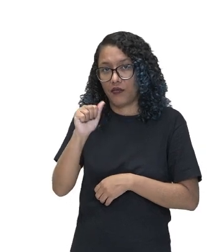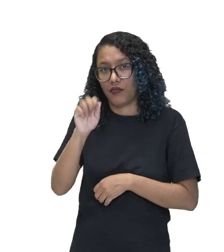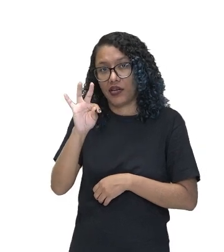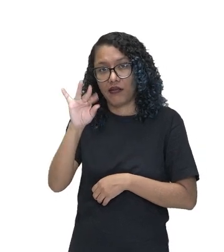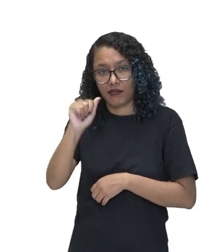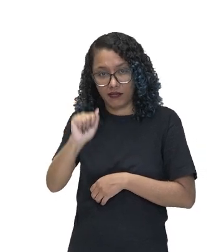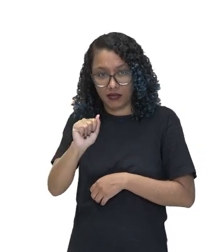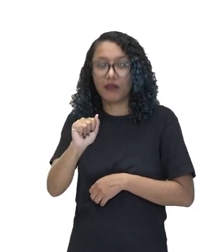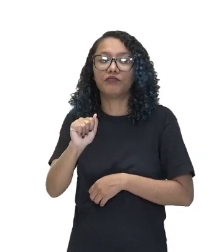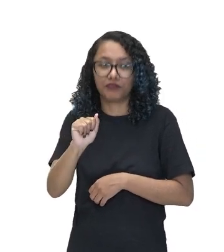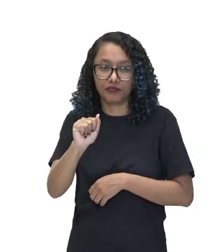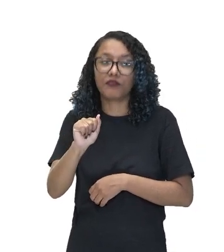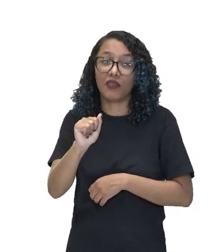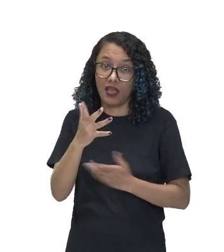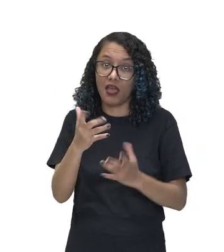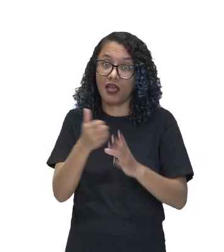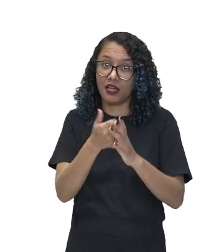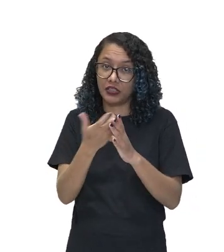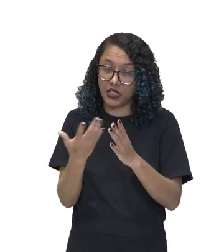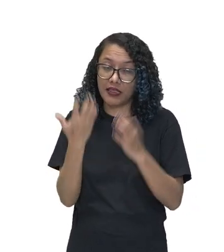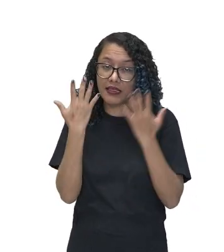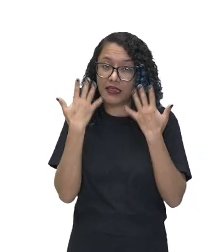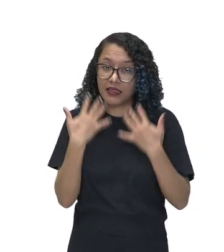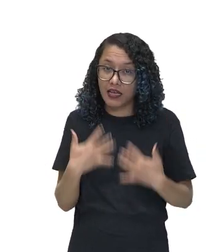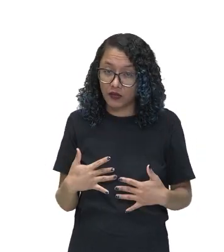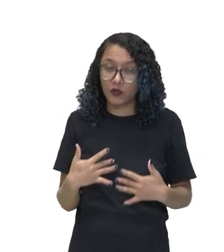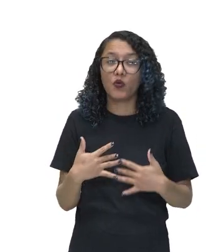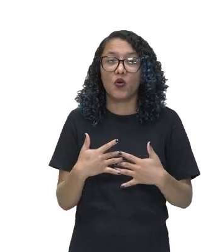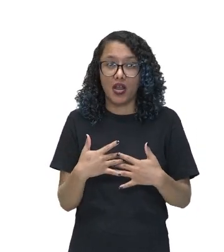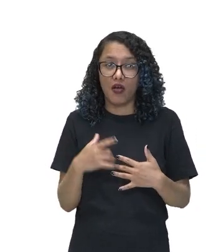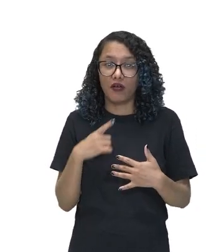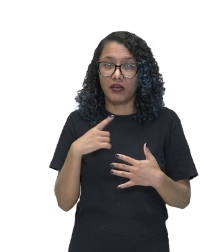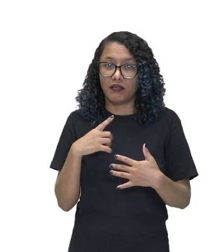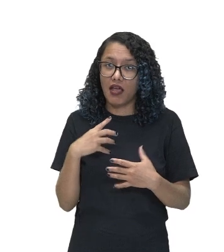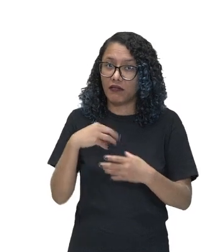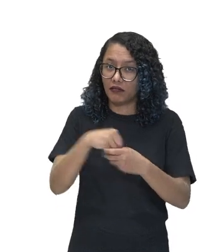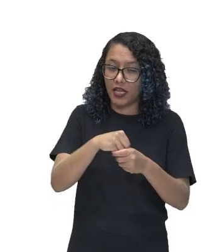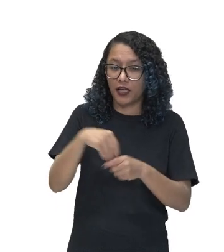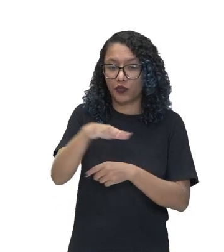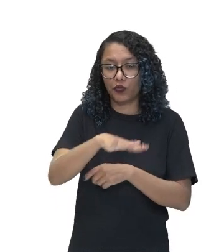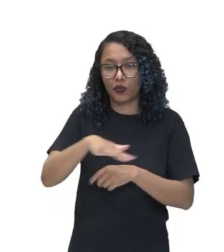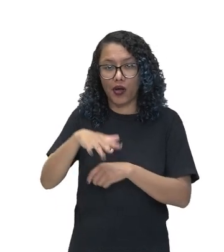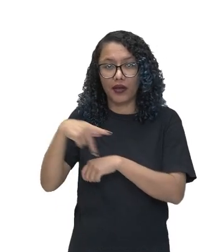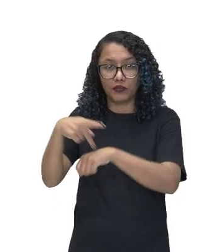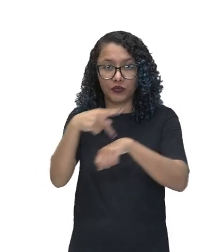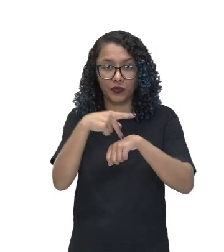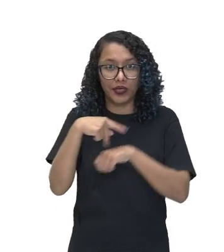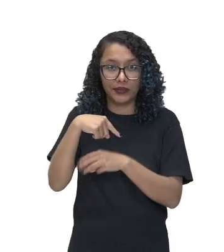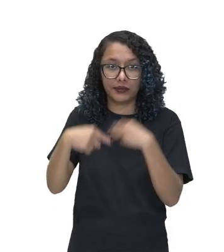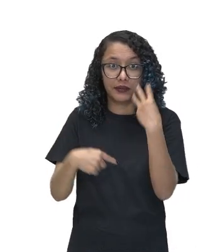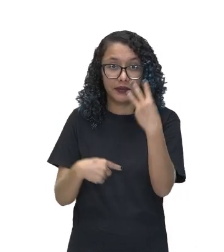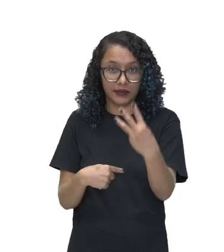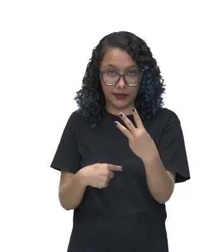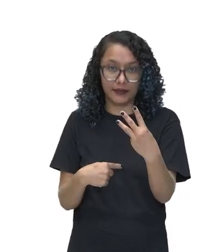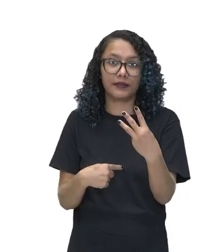característica natural que abrange aí esses três países, que são os países